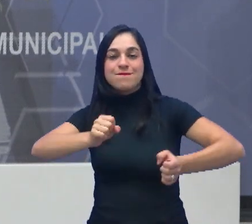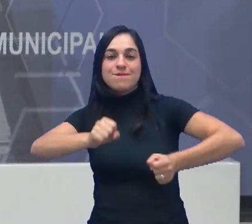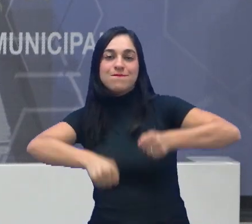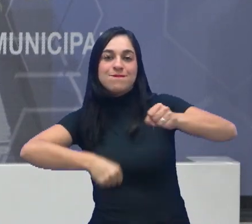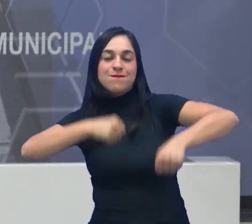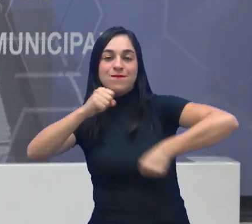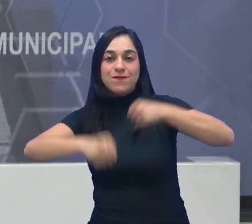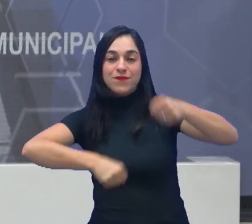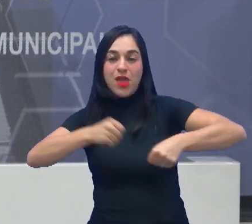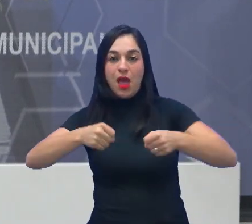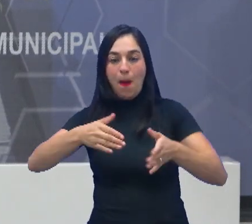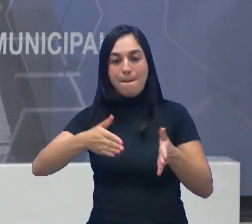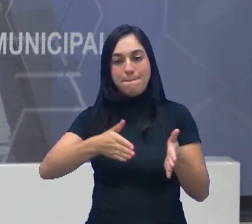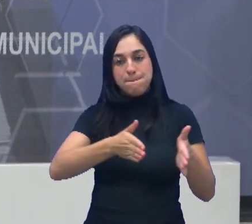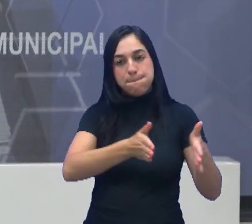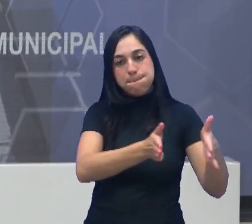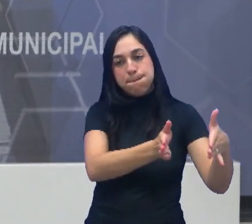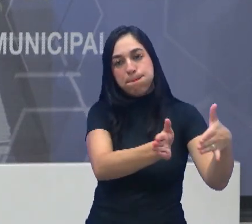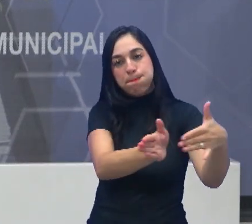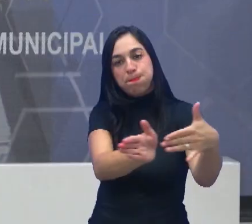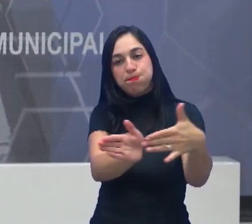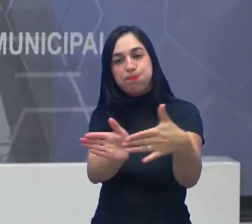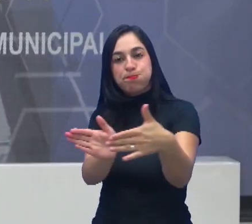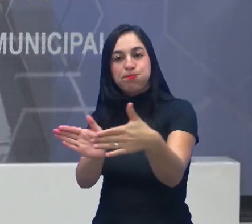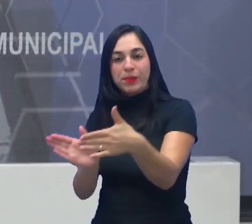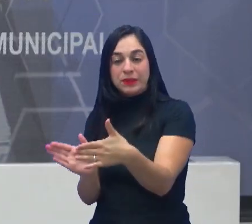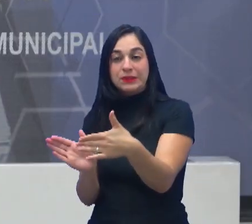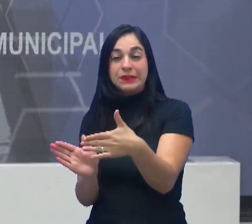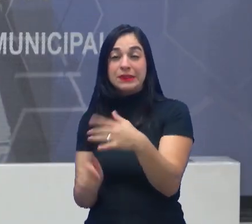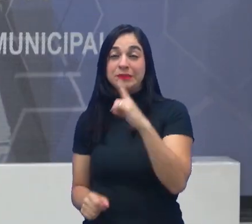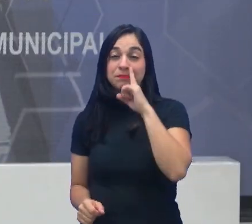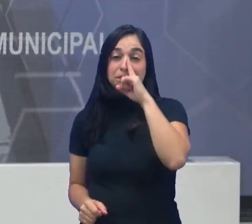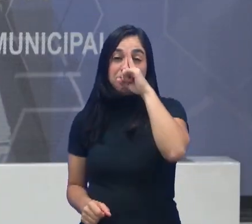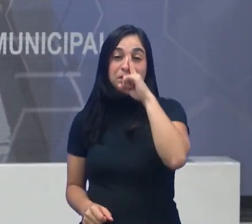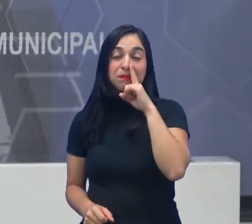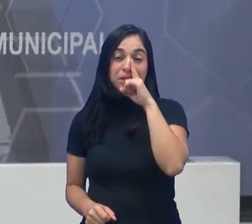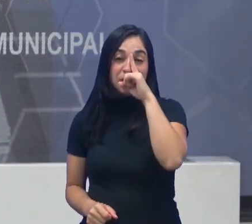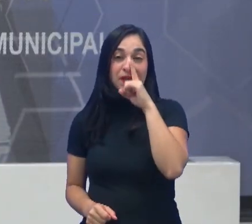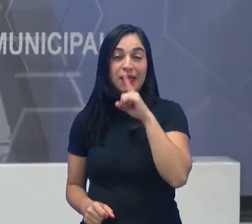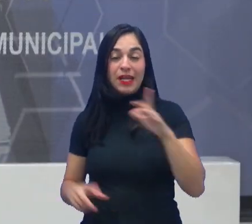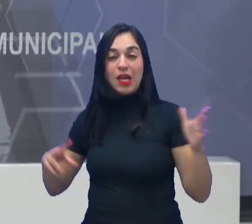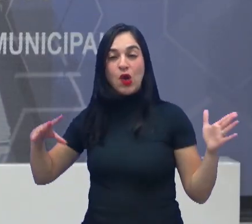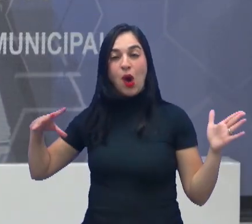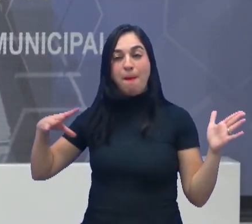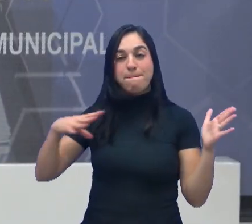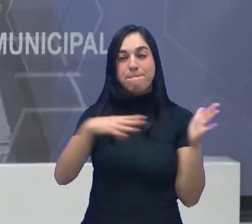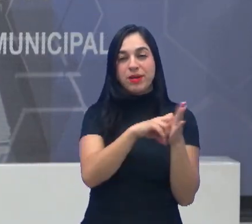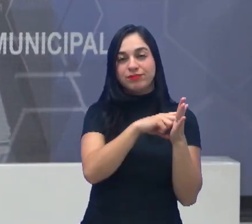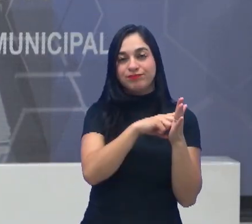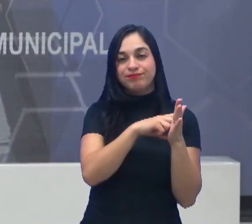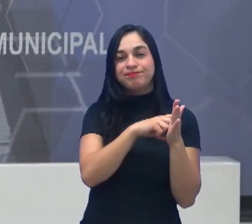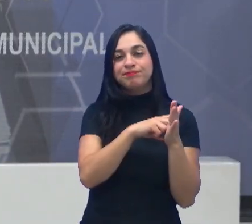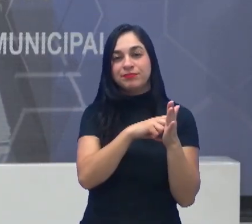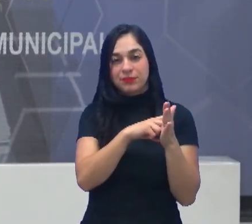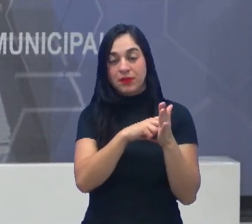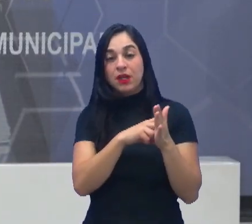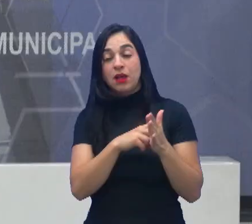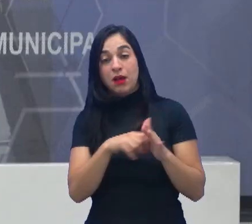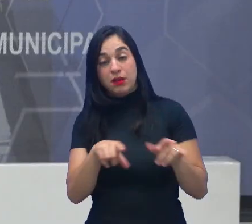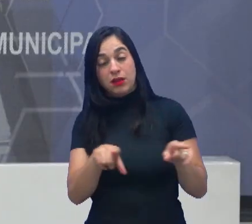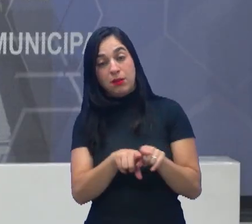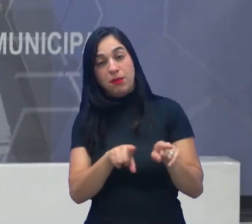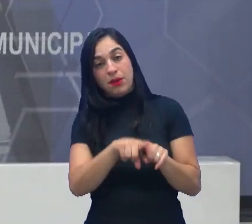curva que está colocando as pessoas em risco de acidente grave ali na Aldemo Veneziane, no Alto da Ponte, e para que ele conheça